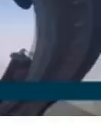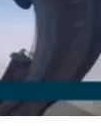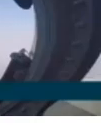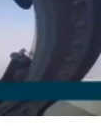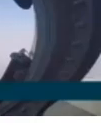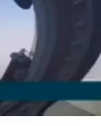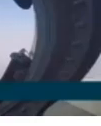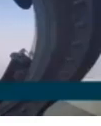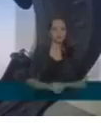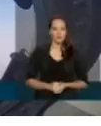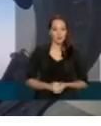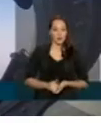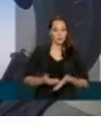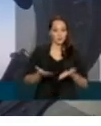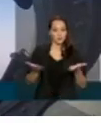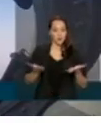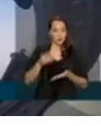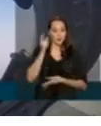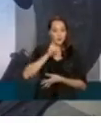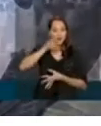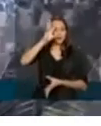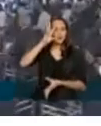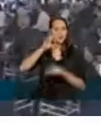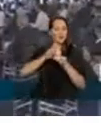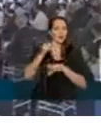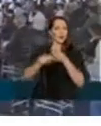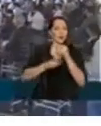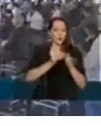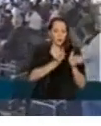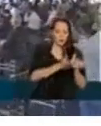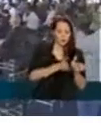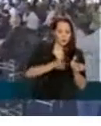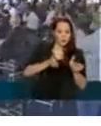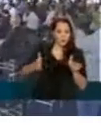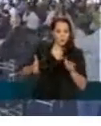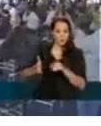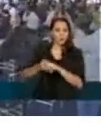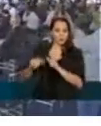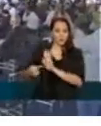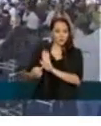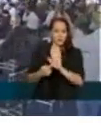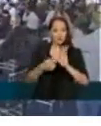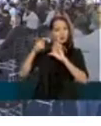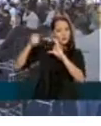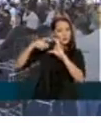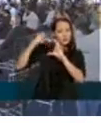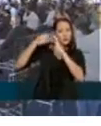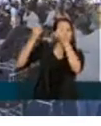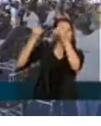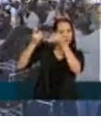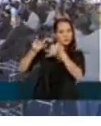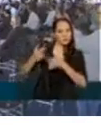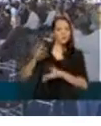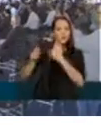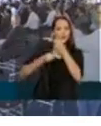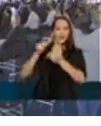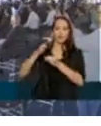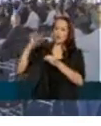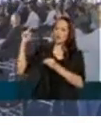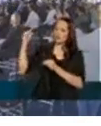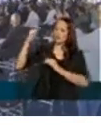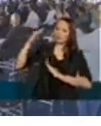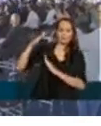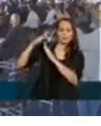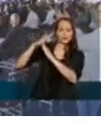Para que possamos compreender os procedimentos realizados, será apresentado um vídeo explicativo da interceptação conduzida